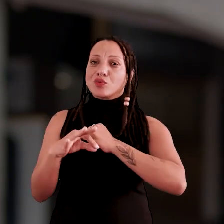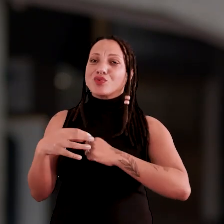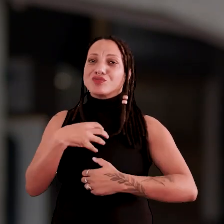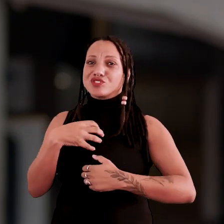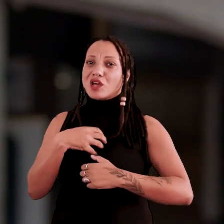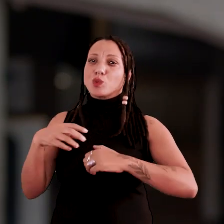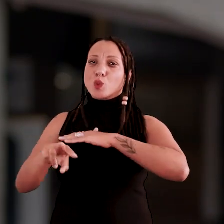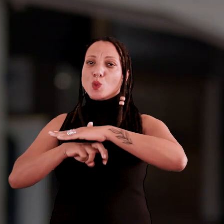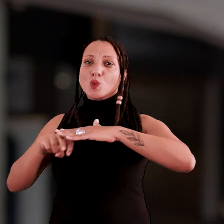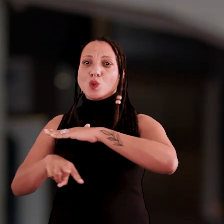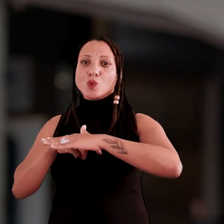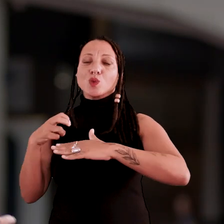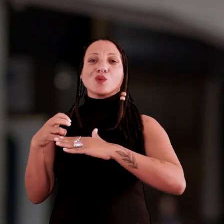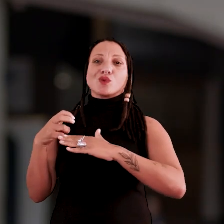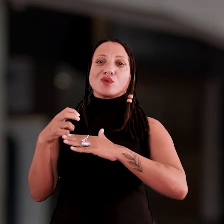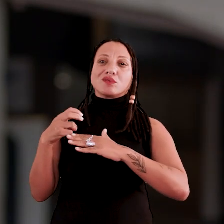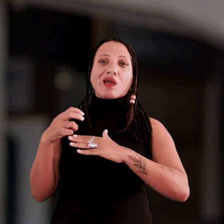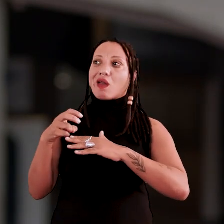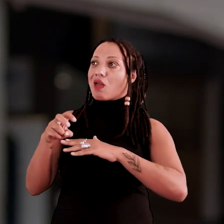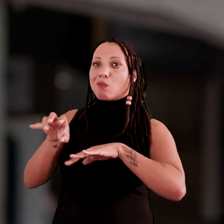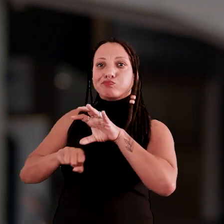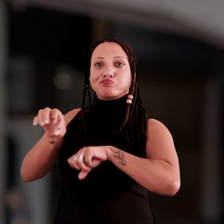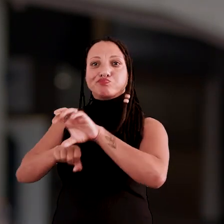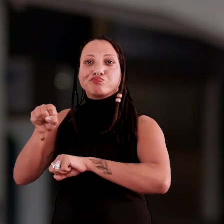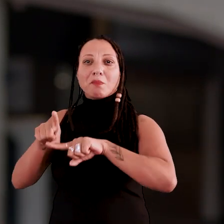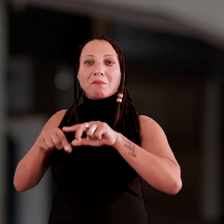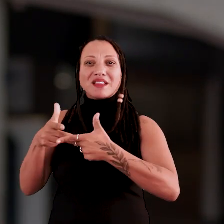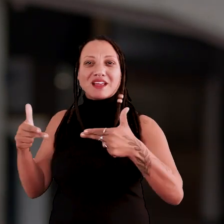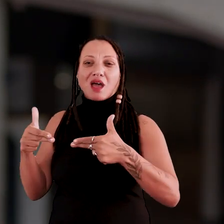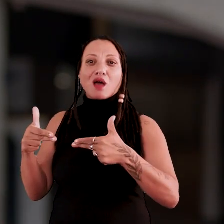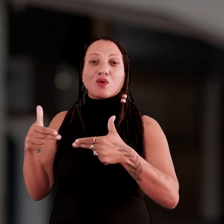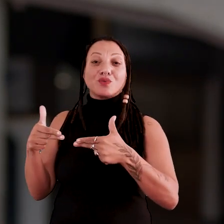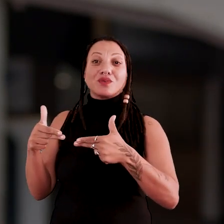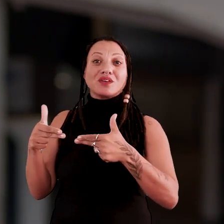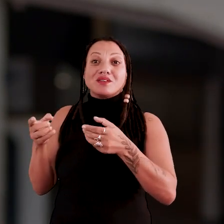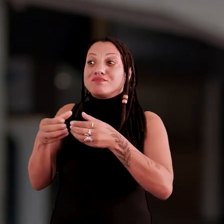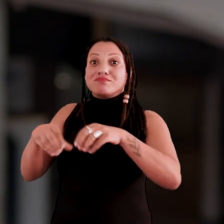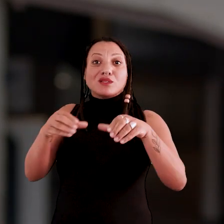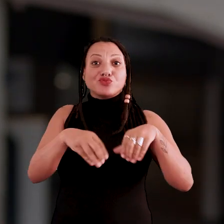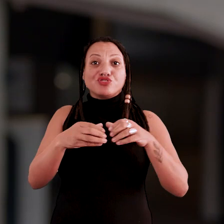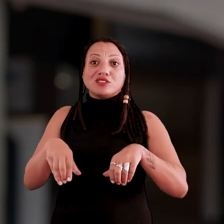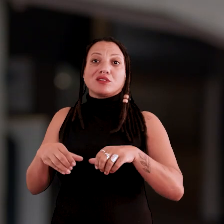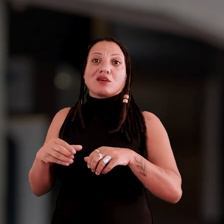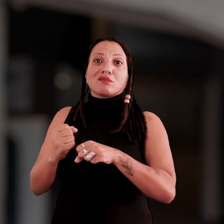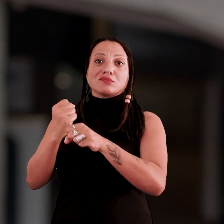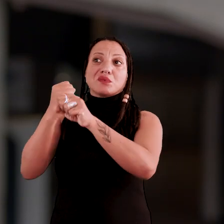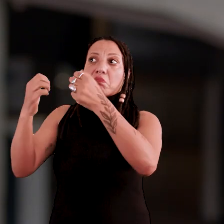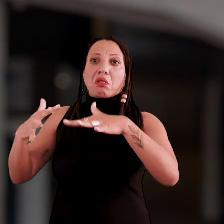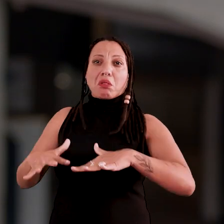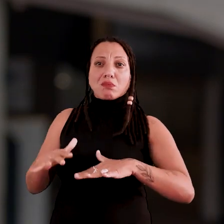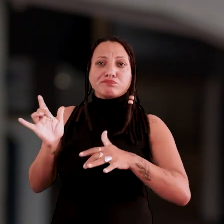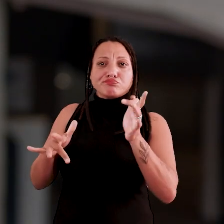como isso se revelava dentro da malha urbana, né? Então, no caso específico do meu projeto, a intenção foi falar sobre o Rio de Janeiro. Então, o